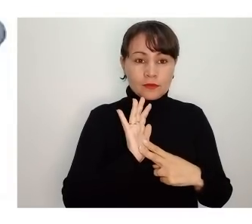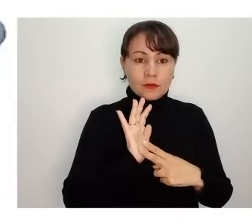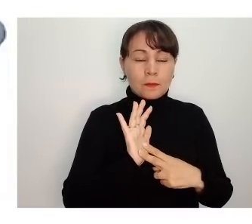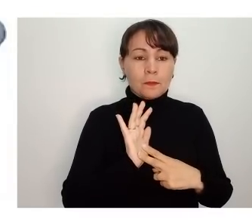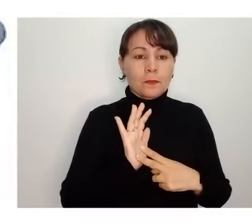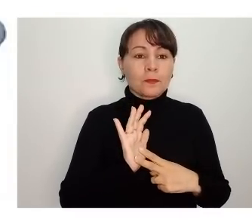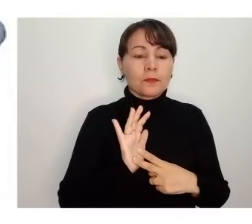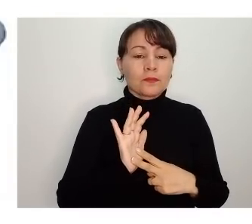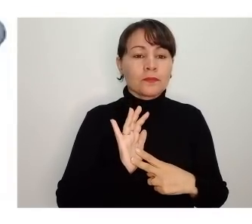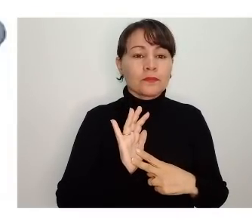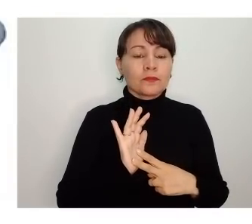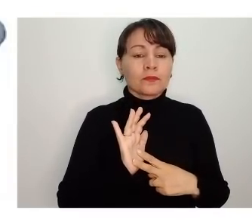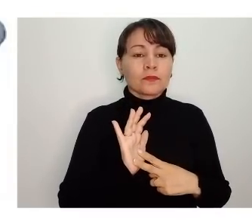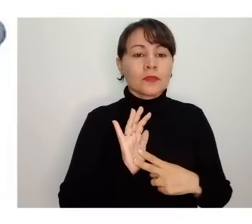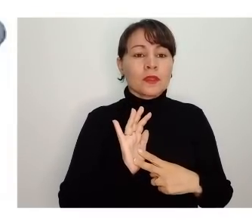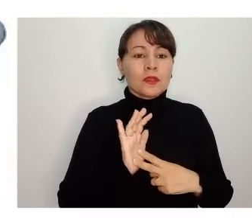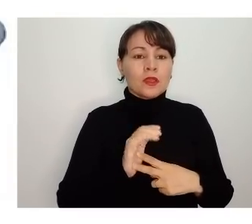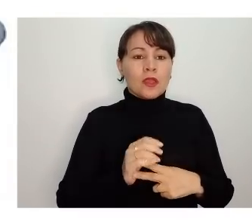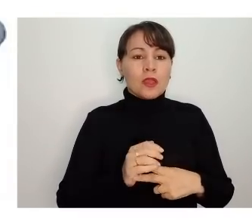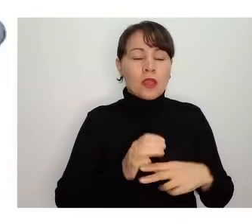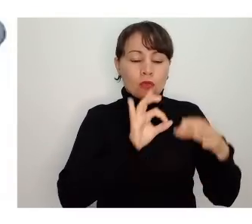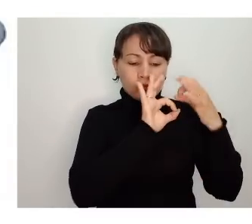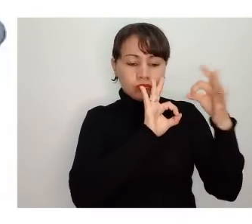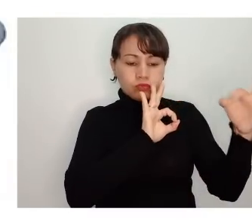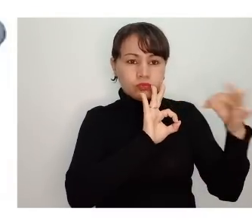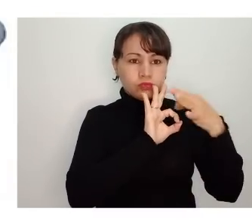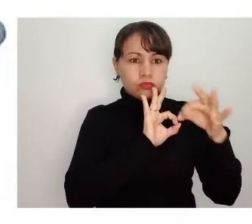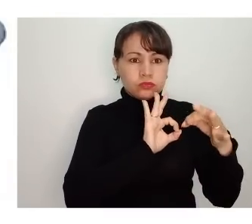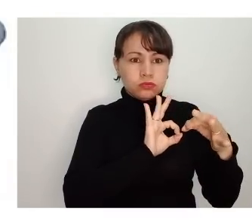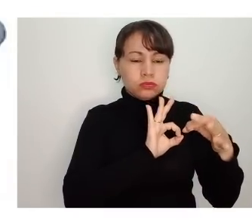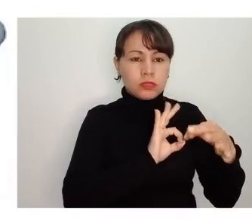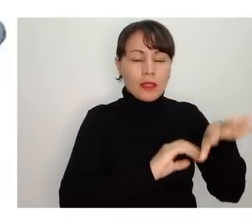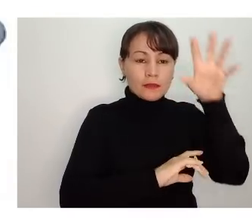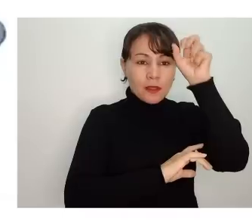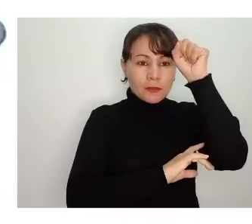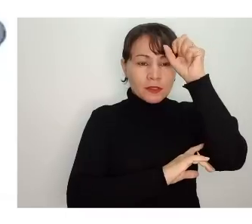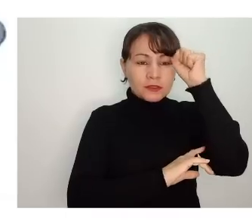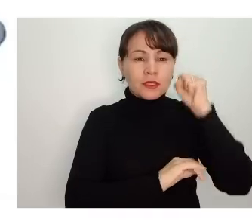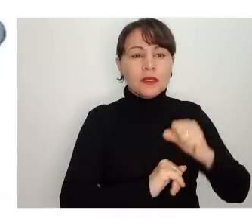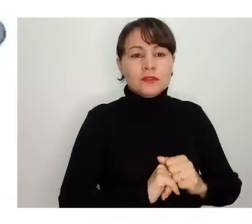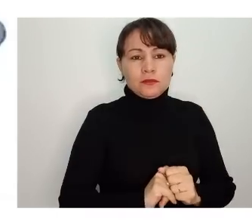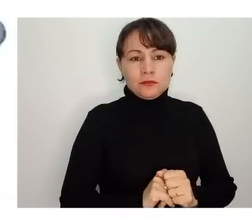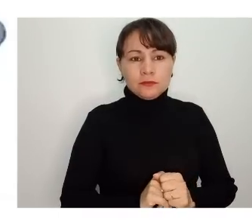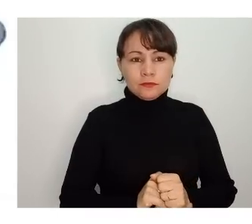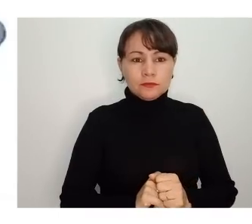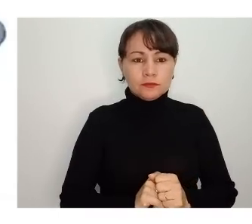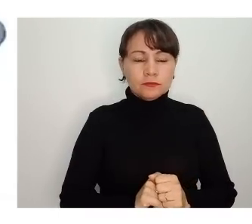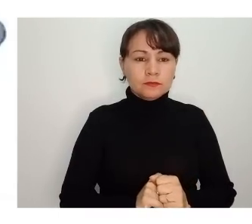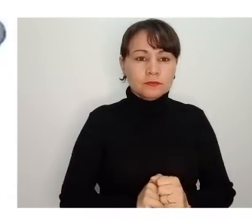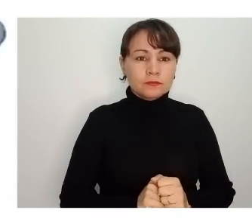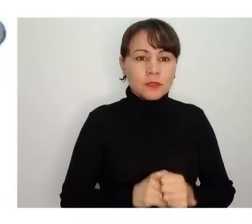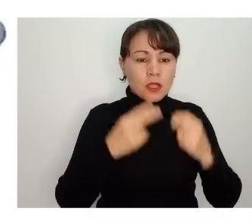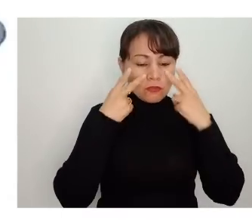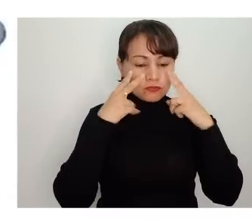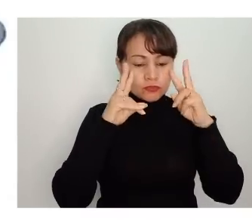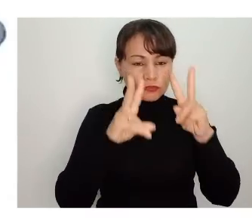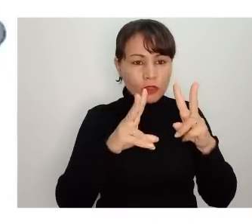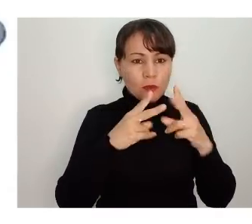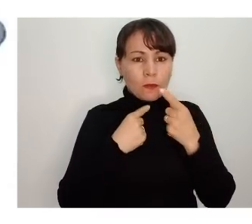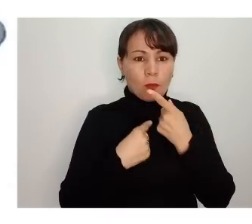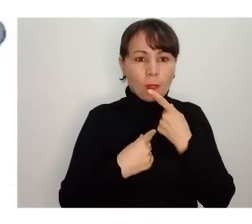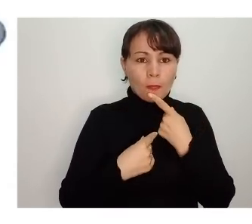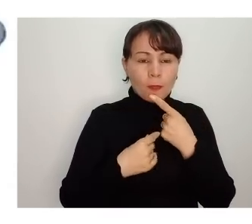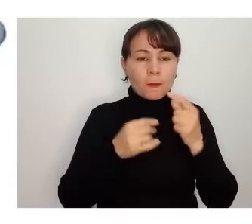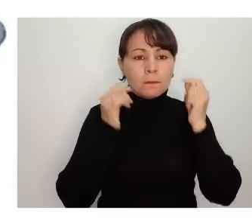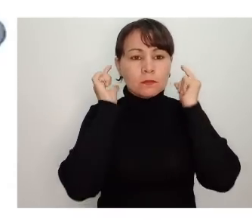atenção, ela usa as vias sensoriais, como audição, a visão, o